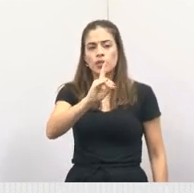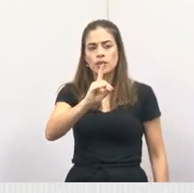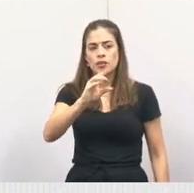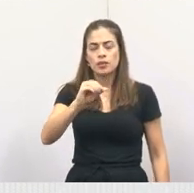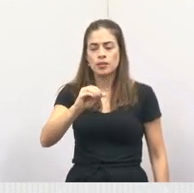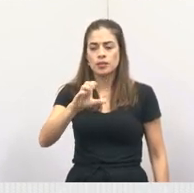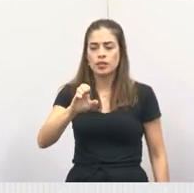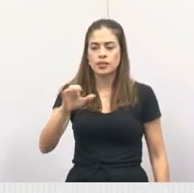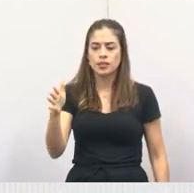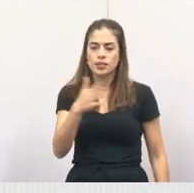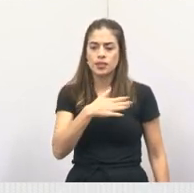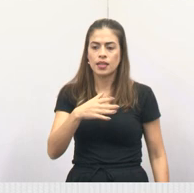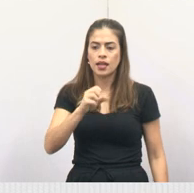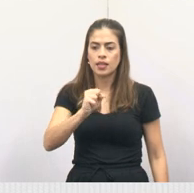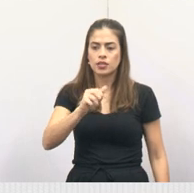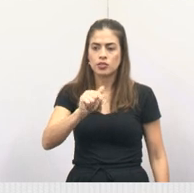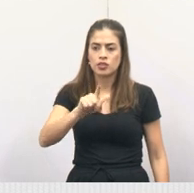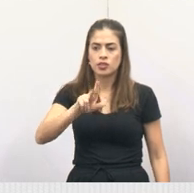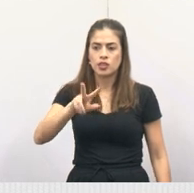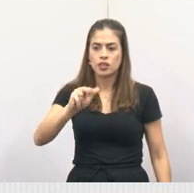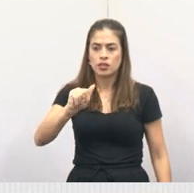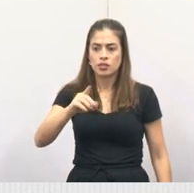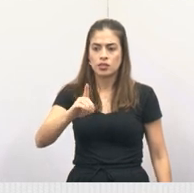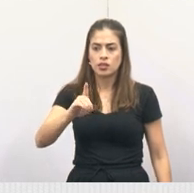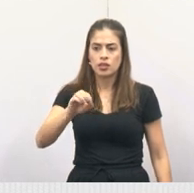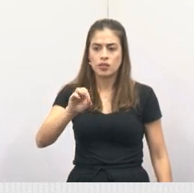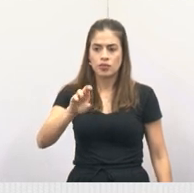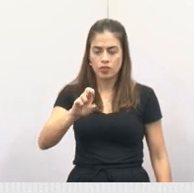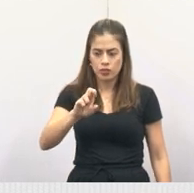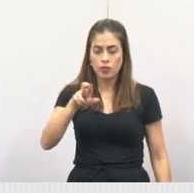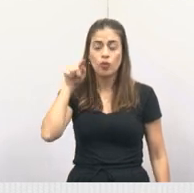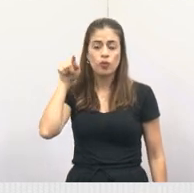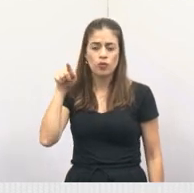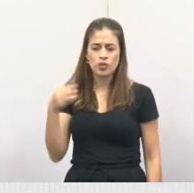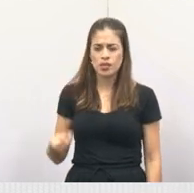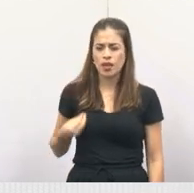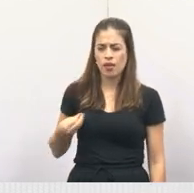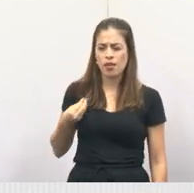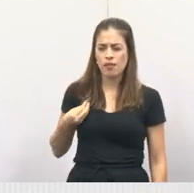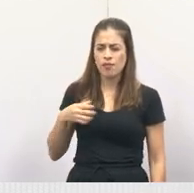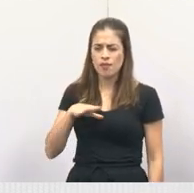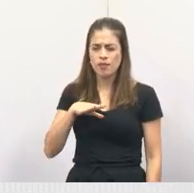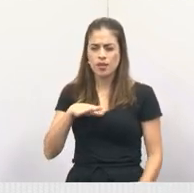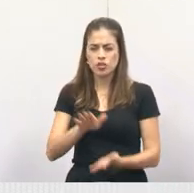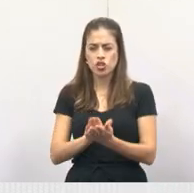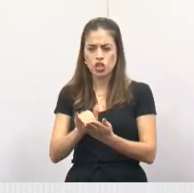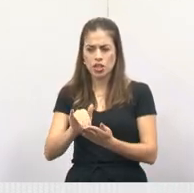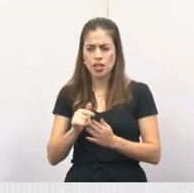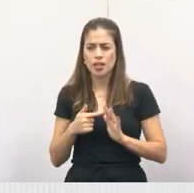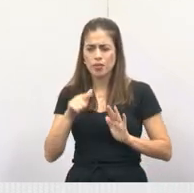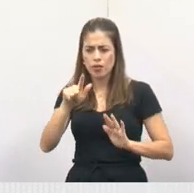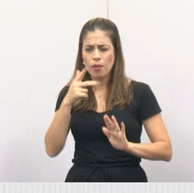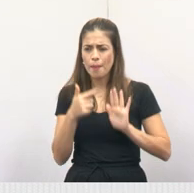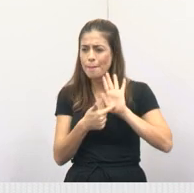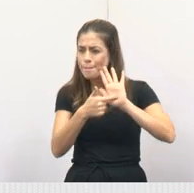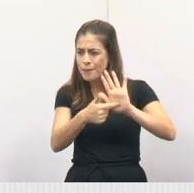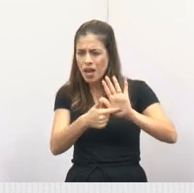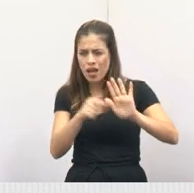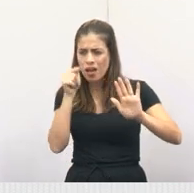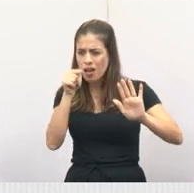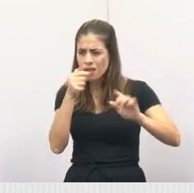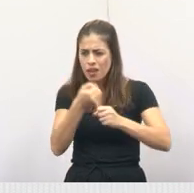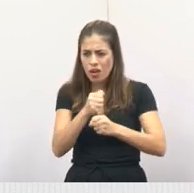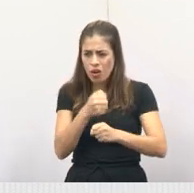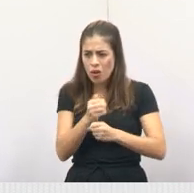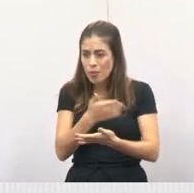principalmente pela Avenida São Jorge Olha você morador de Jacareí essa plaquinha pasme essa obra